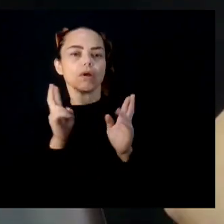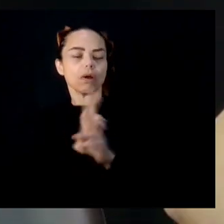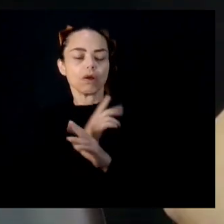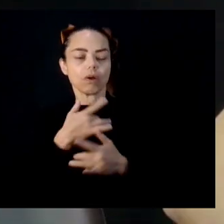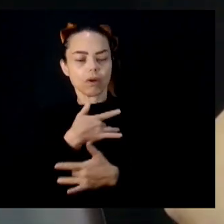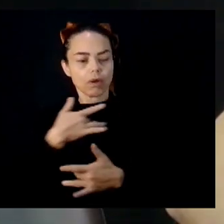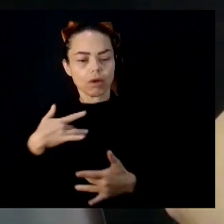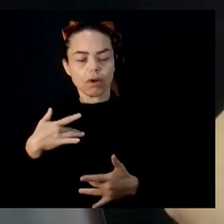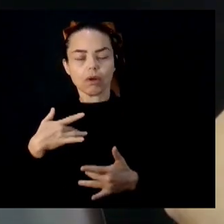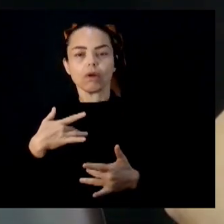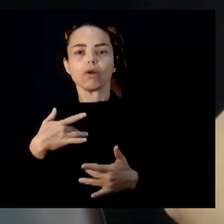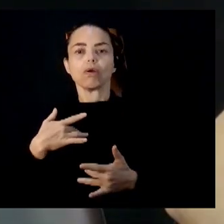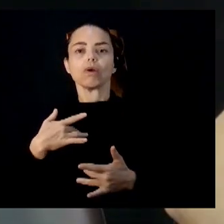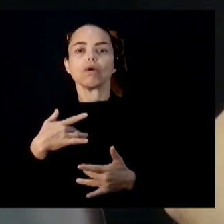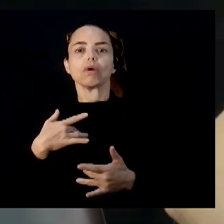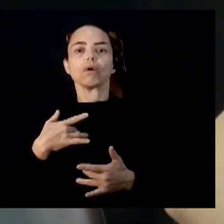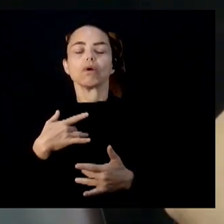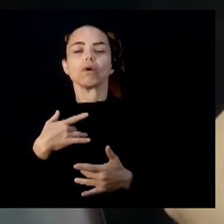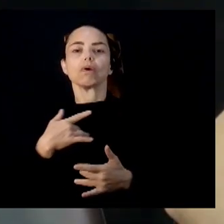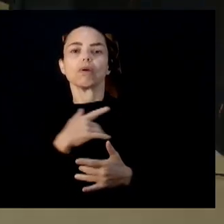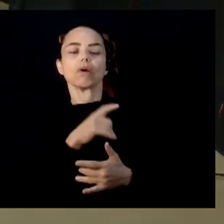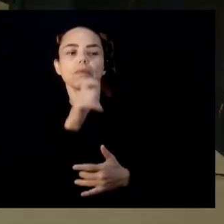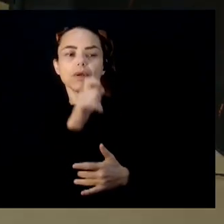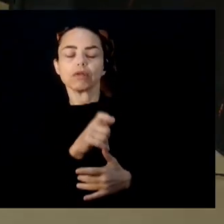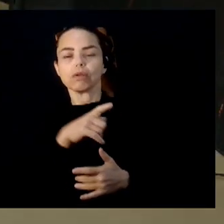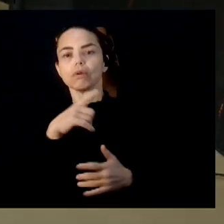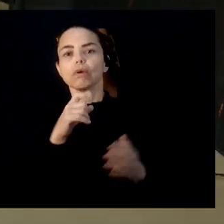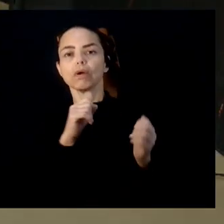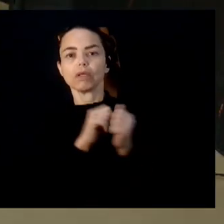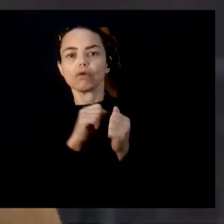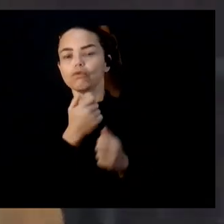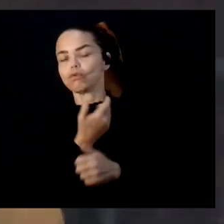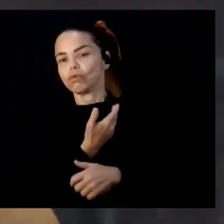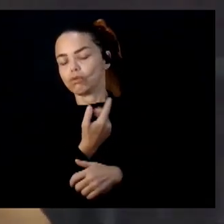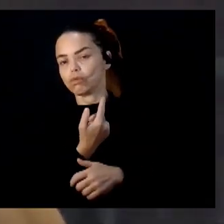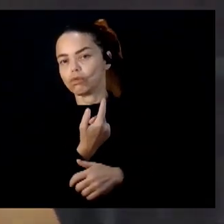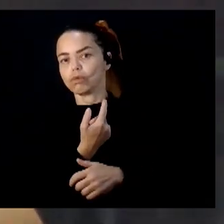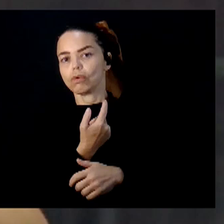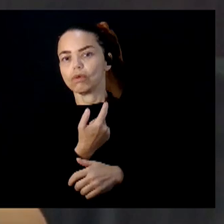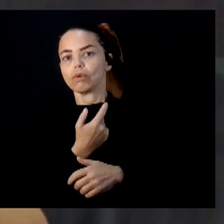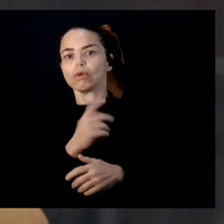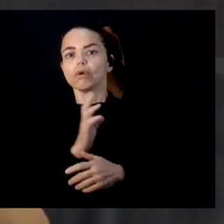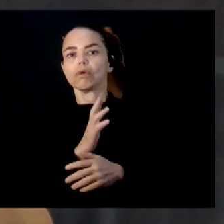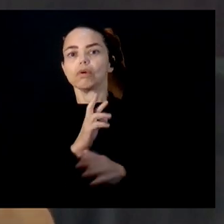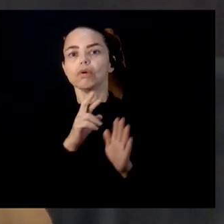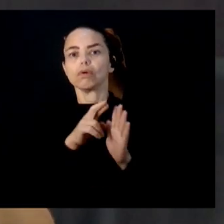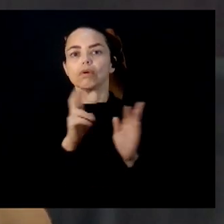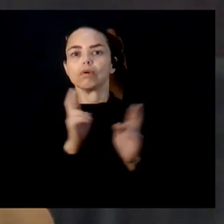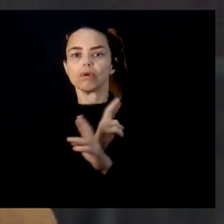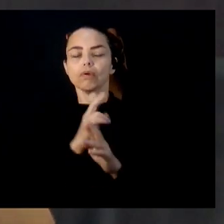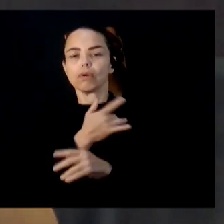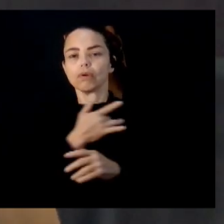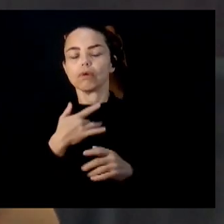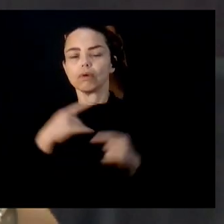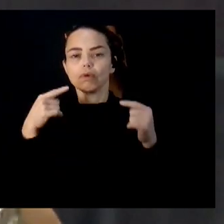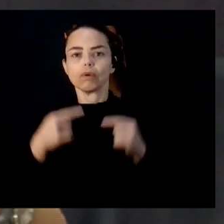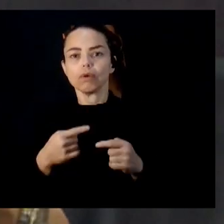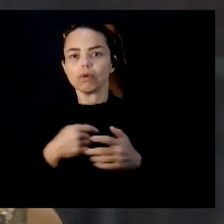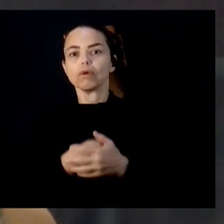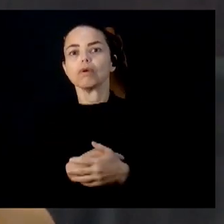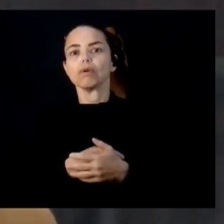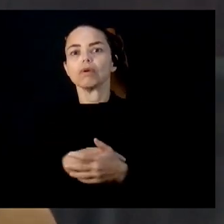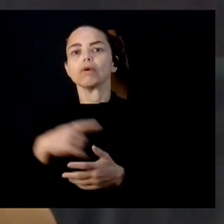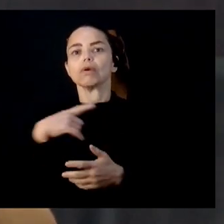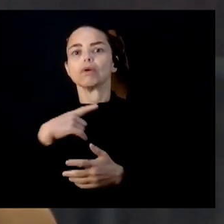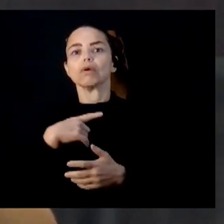rotina que a gente tem. É que eu penso que assim, o desafio é estabelecer essa relação saudável. Isso. Porque a rotina ela tende a